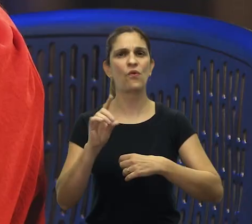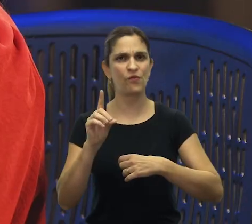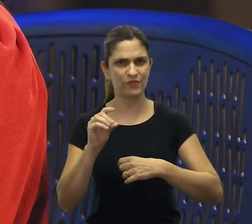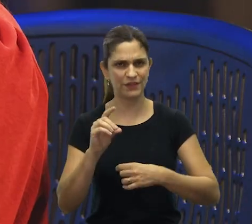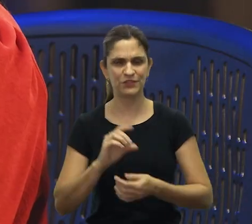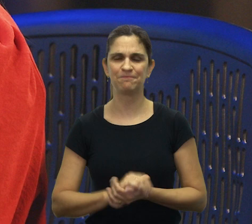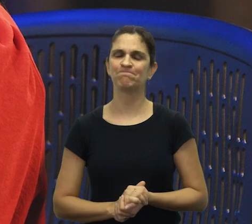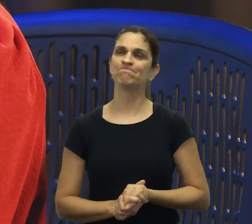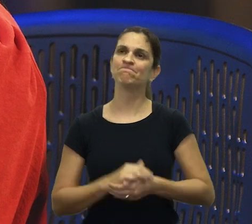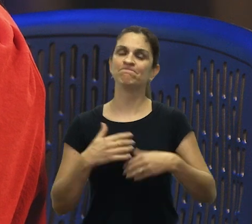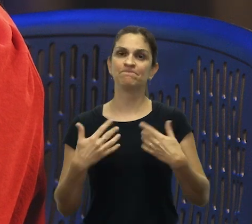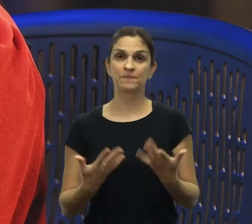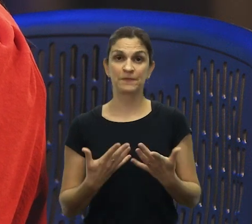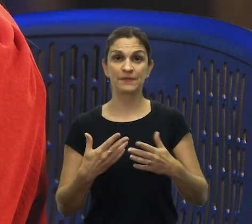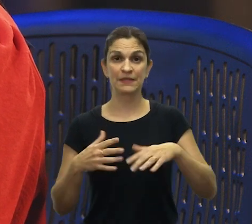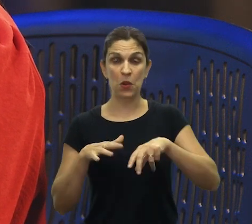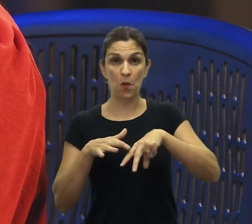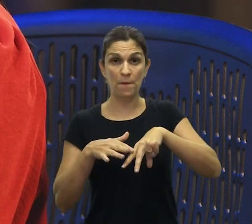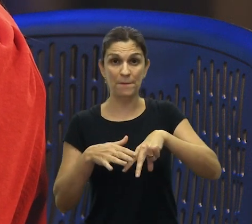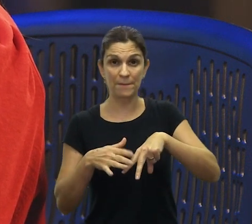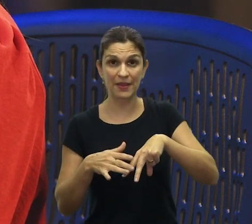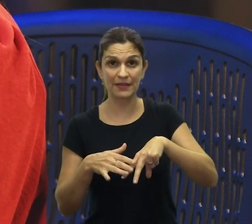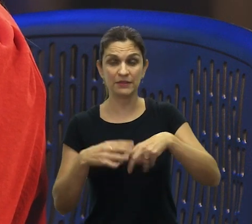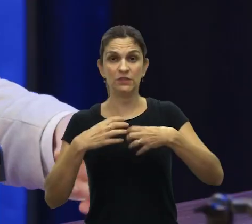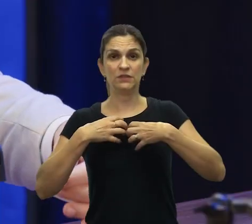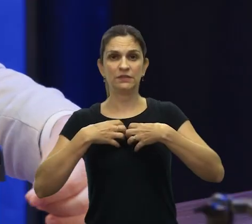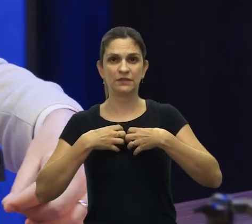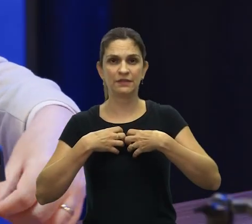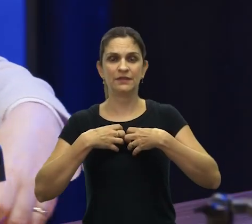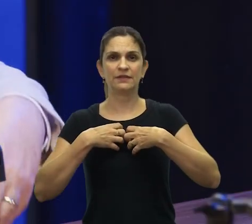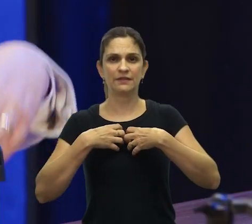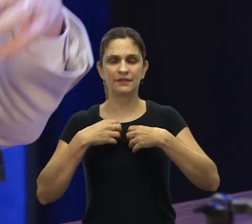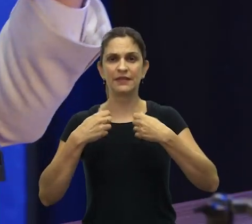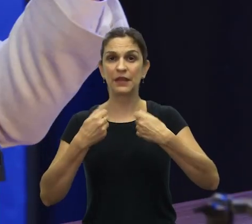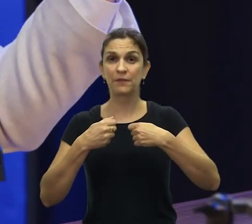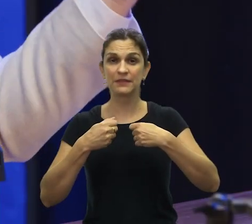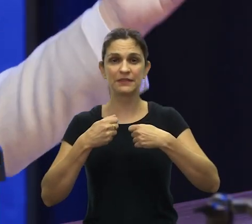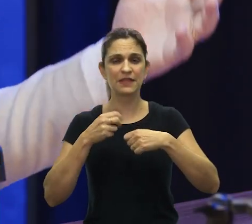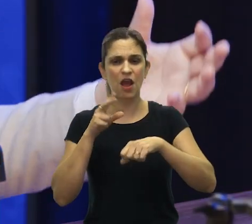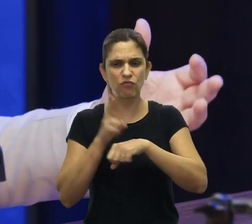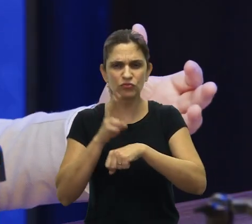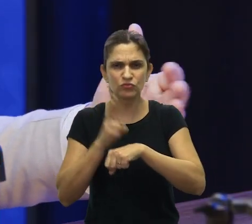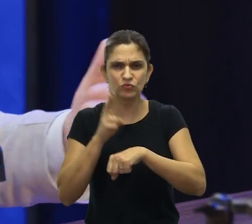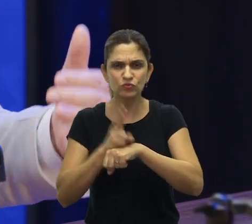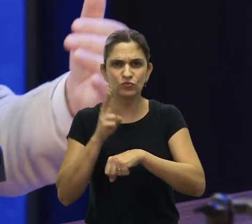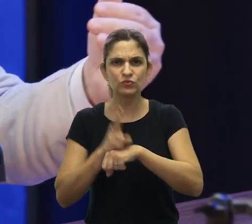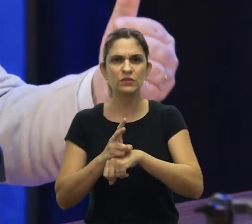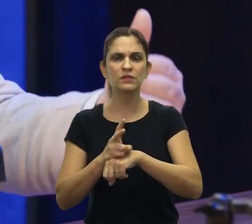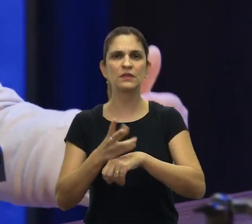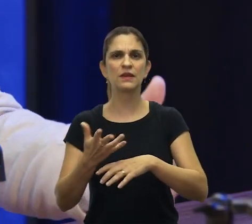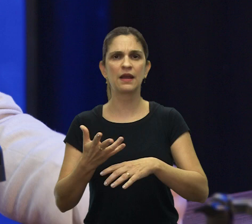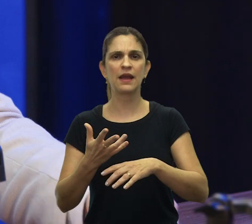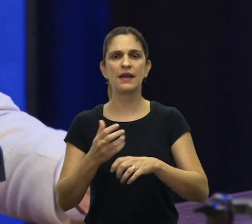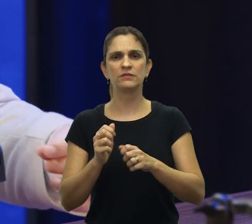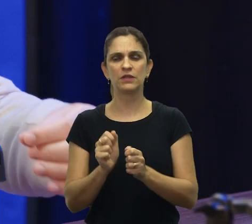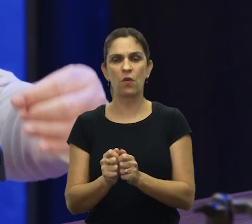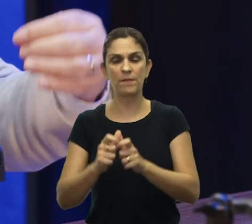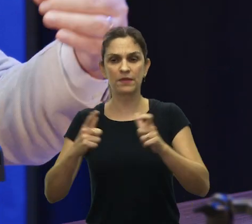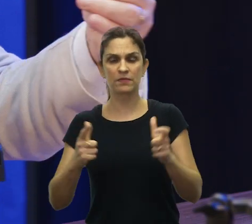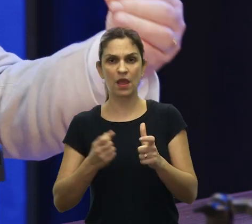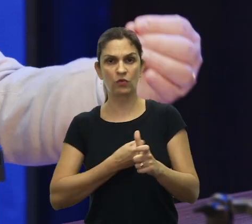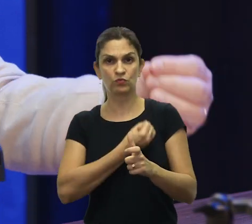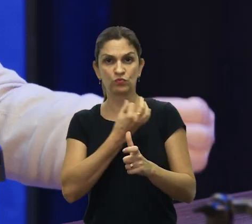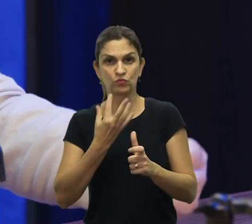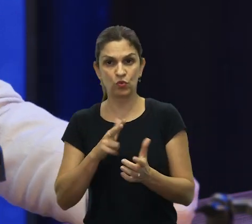Covid. Então, eram pacientes que tinham insuficiência respiratória, houve uma necessidade muito grande de ampliação de leito de